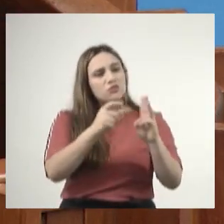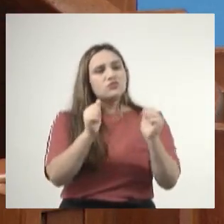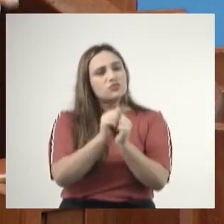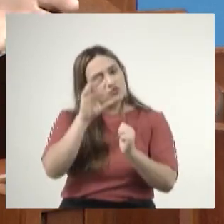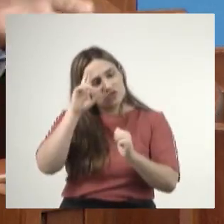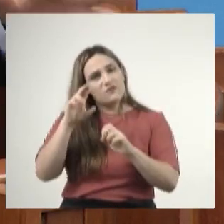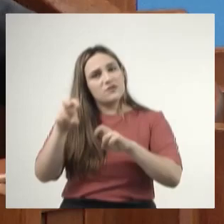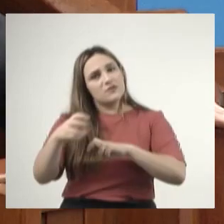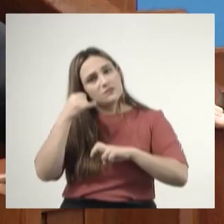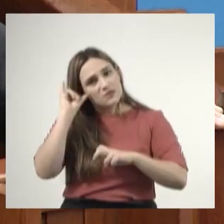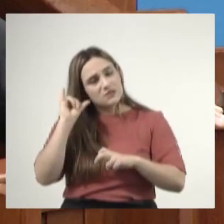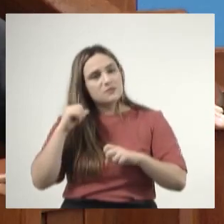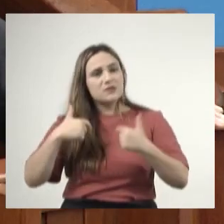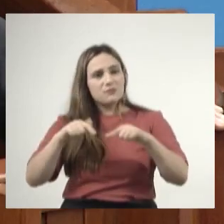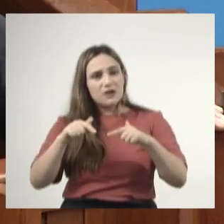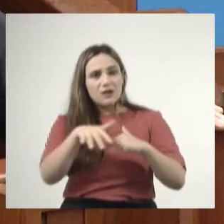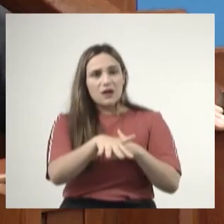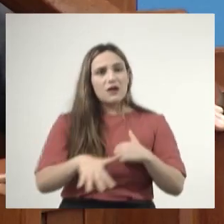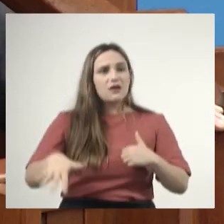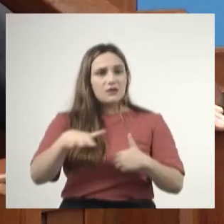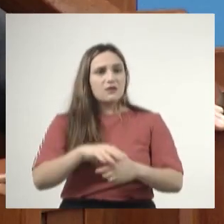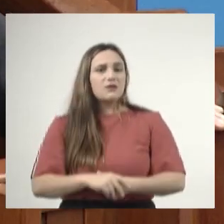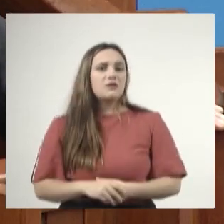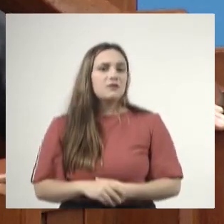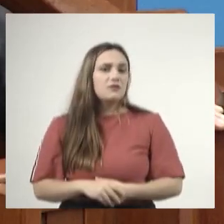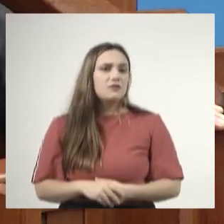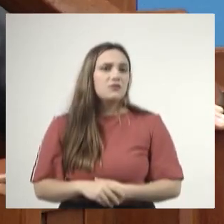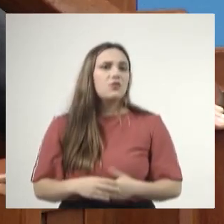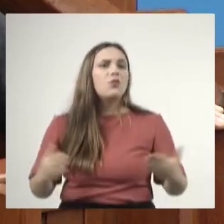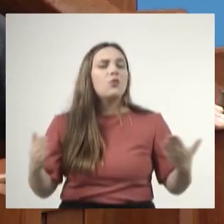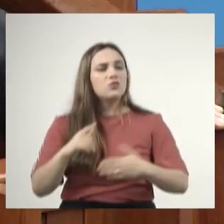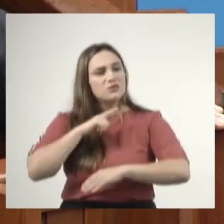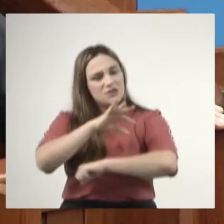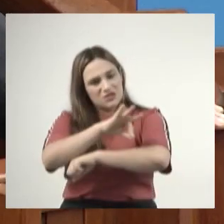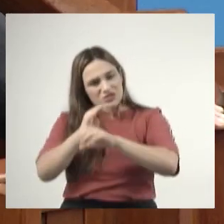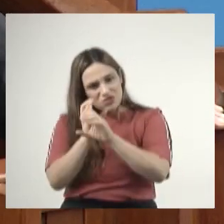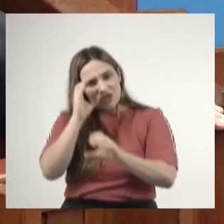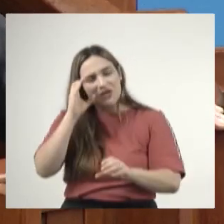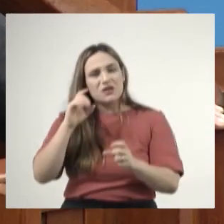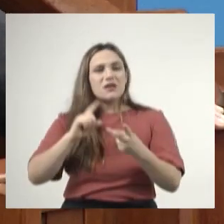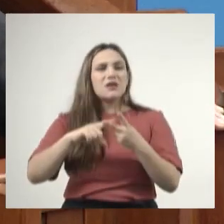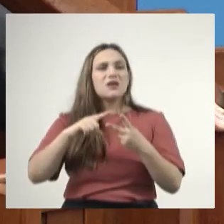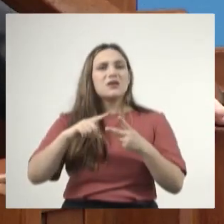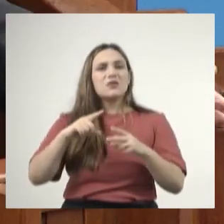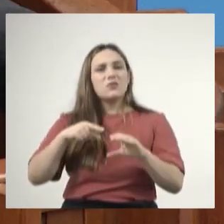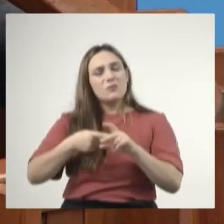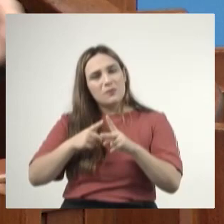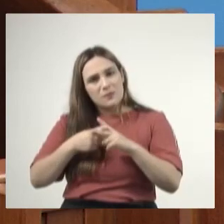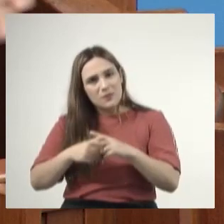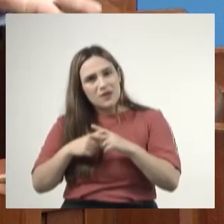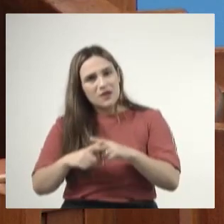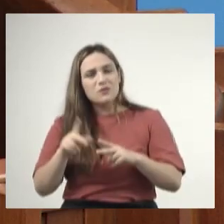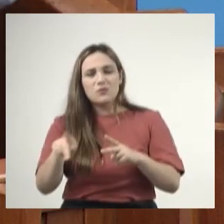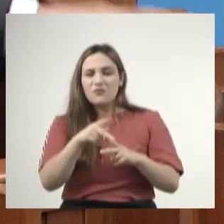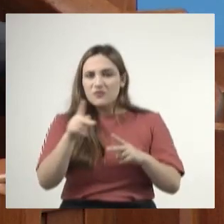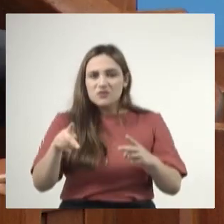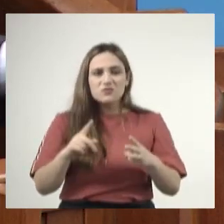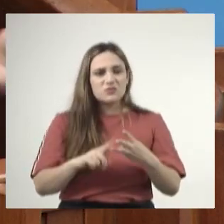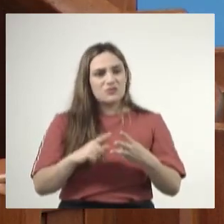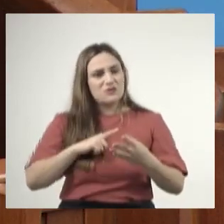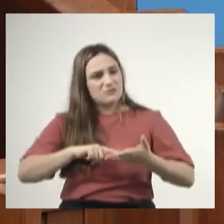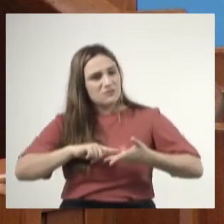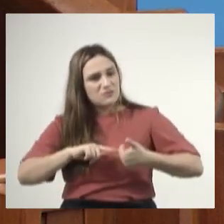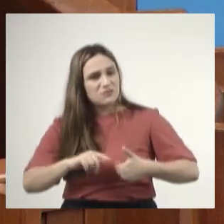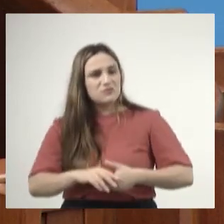produtores para produzir nas terras deles. Hoje tem engenheiro agrônomo, tem mecânico, tem advogado, tem professor, tudo índio trabalhando e